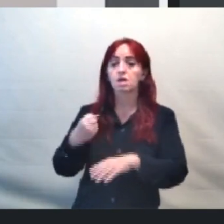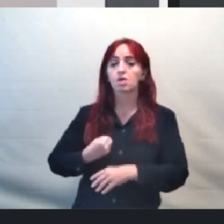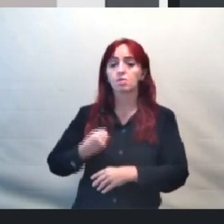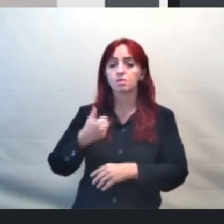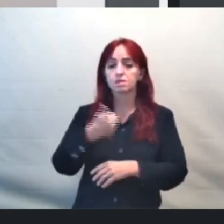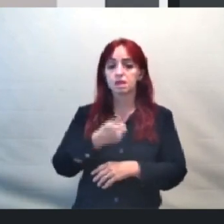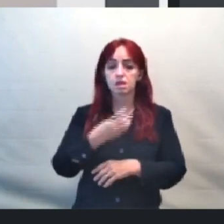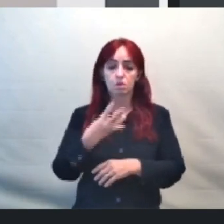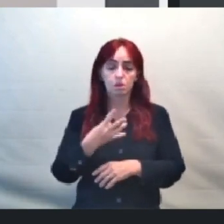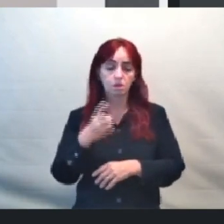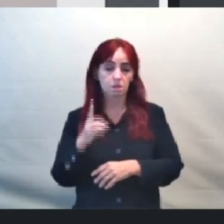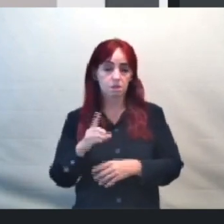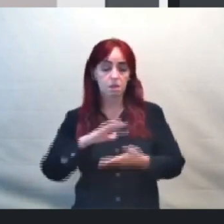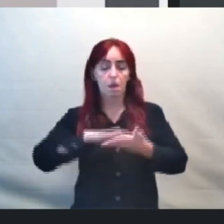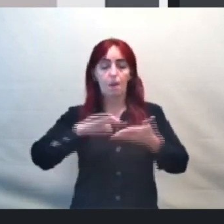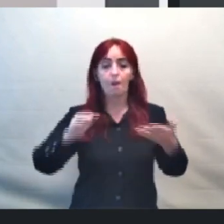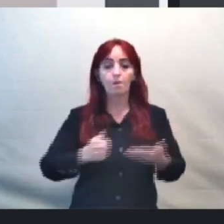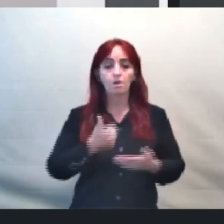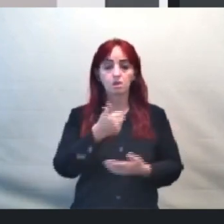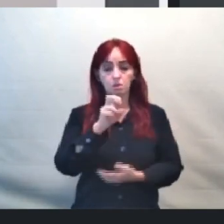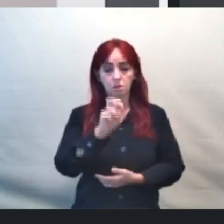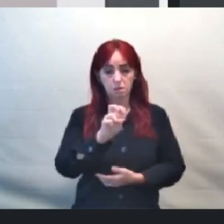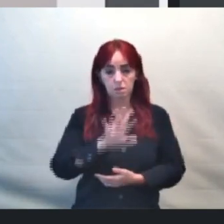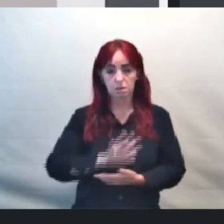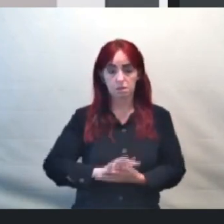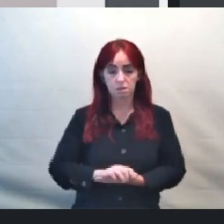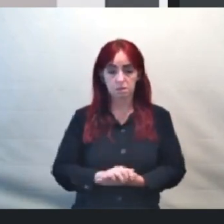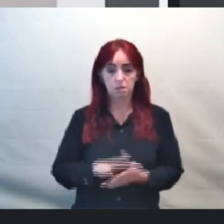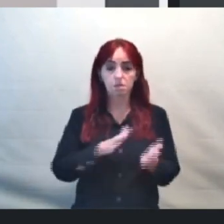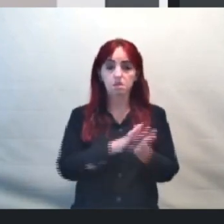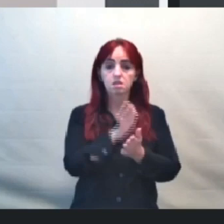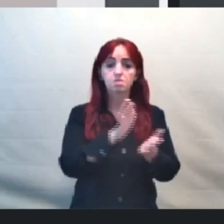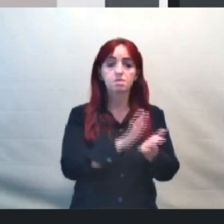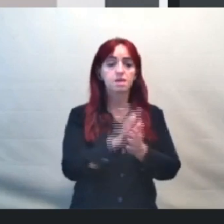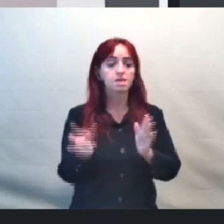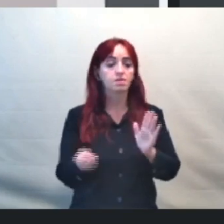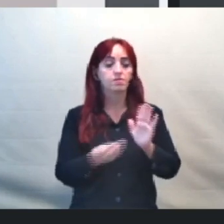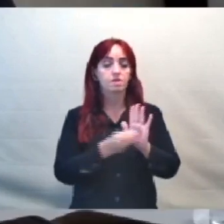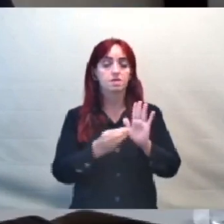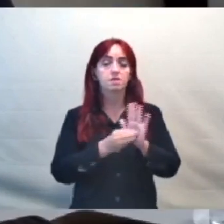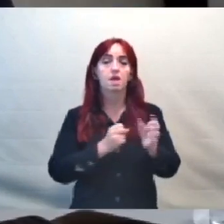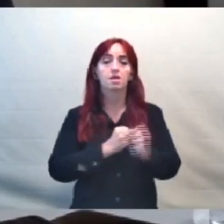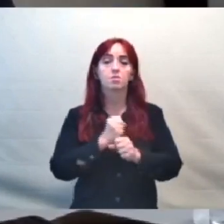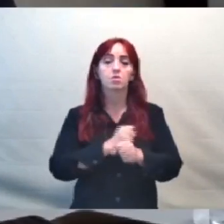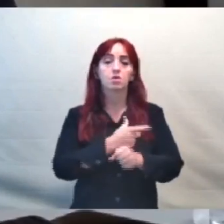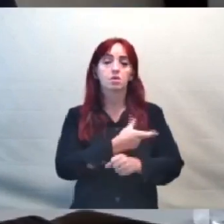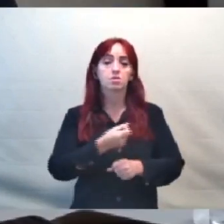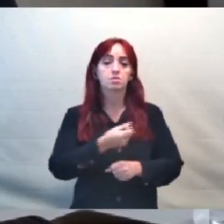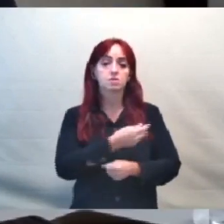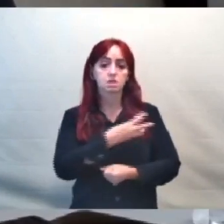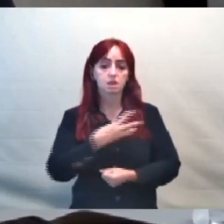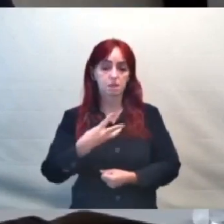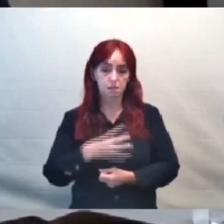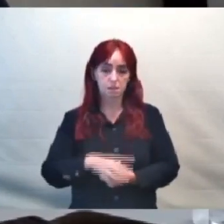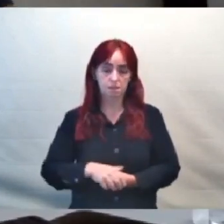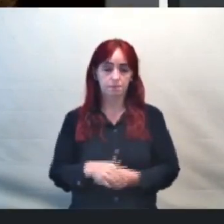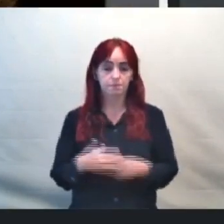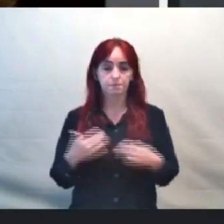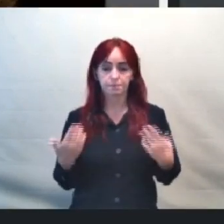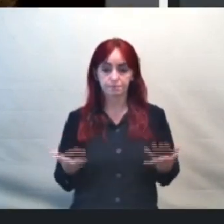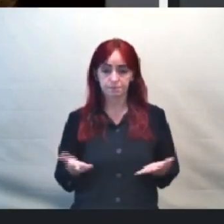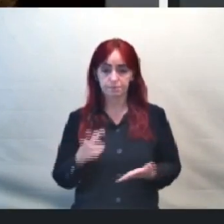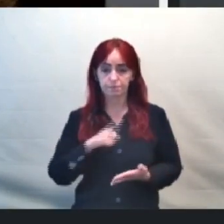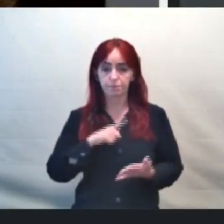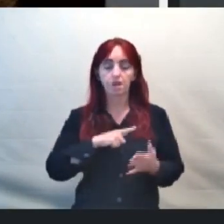15. Despesas fixadas para o ano de 2023. Bom, então, nós aqui tivemos um orçamento ao